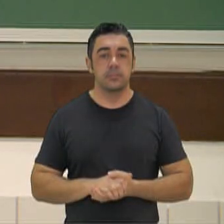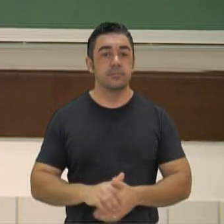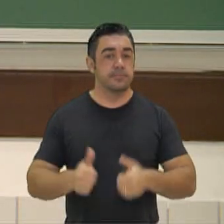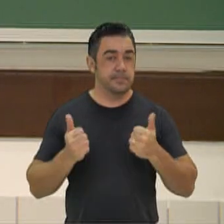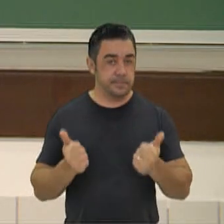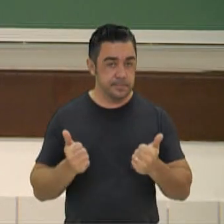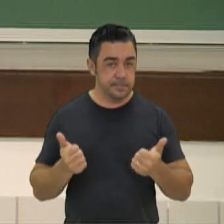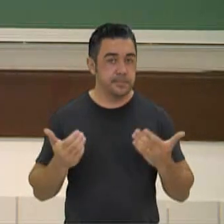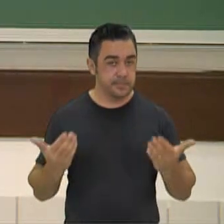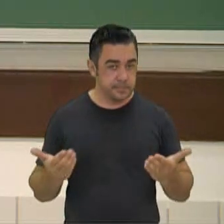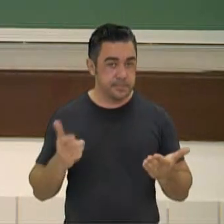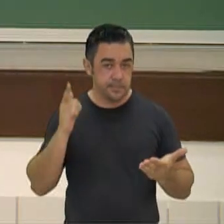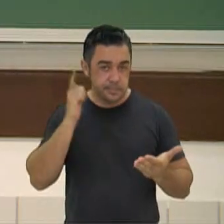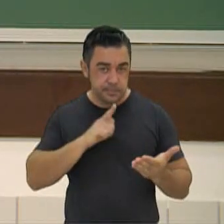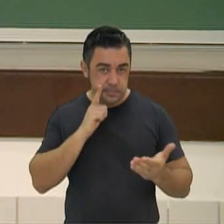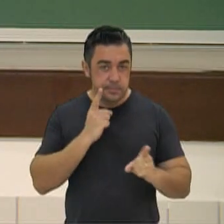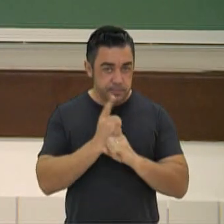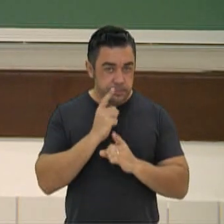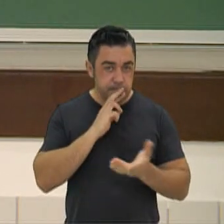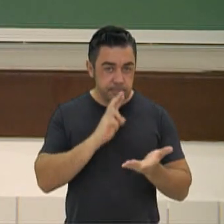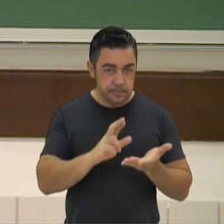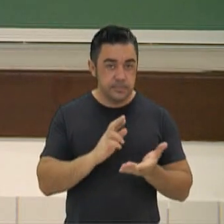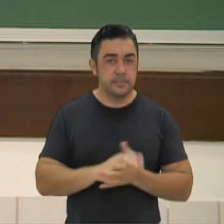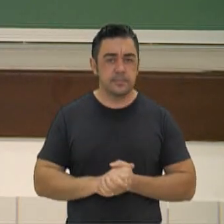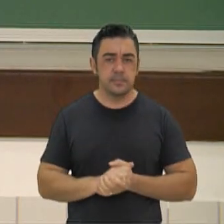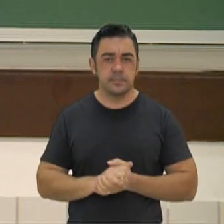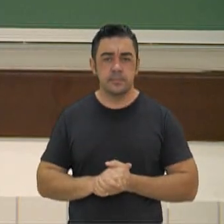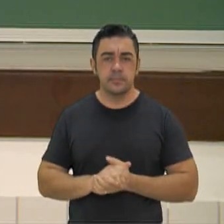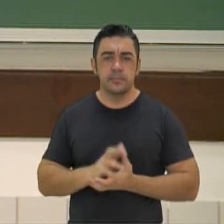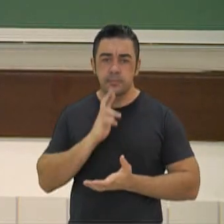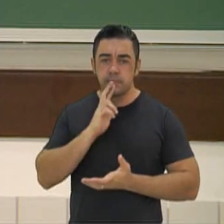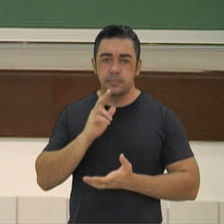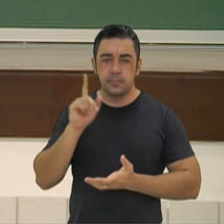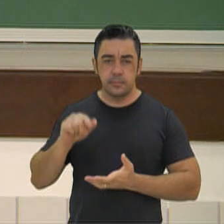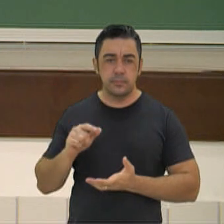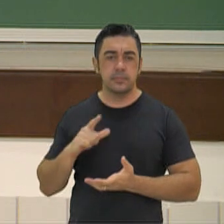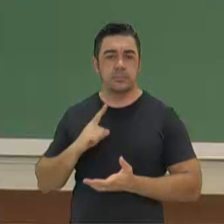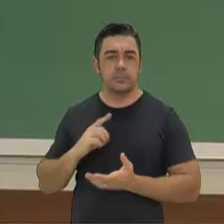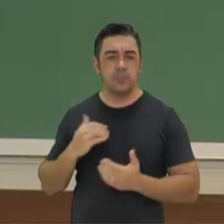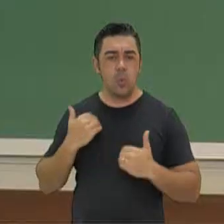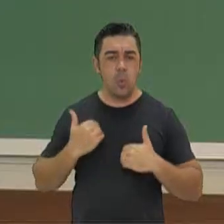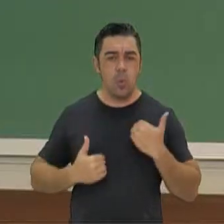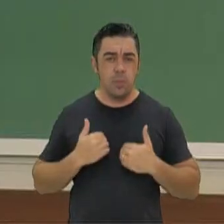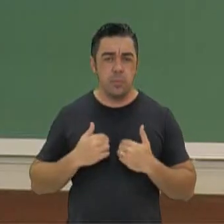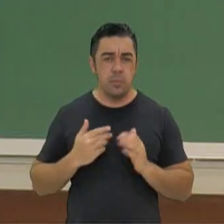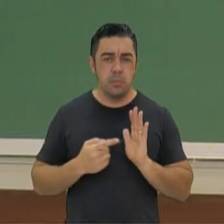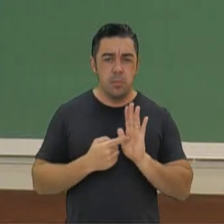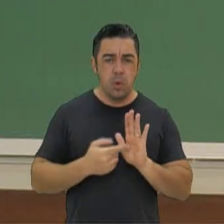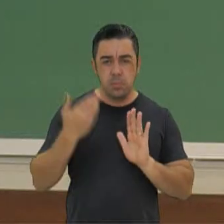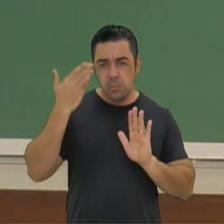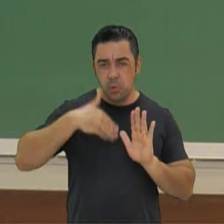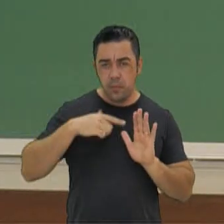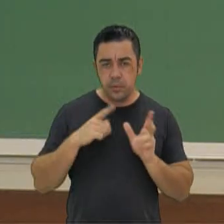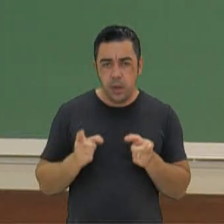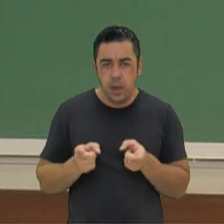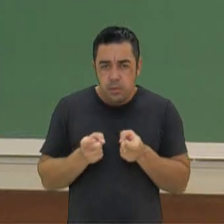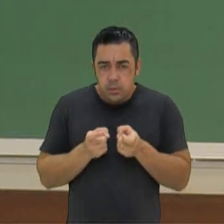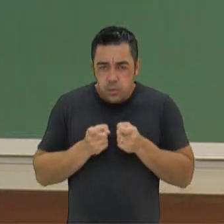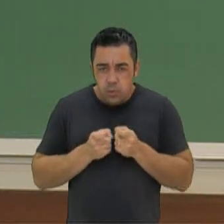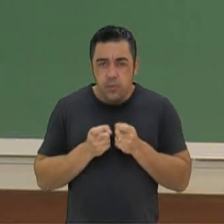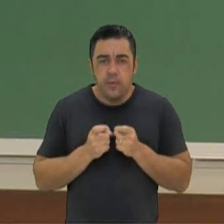Beleza, galerinha? Conseguiram encontrar a resposta? Tá? Quem anotou aqui que essas estruturas atrofiadas, presentes em